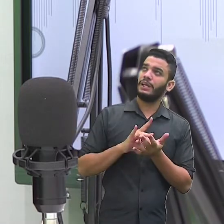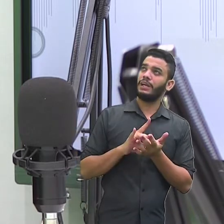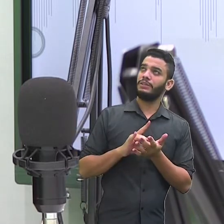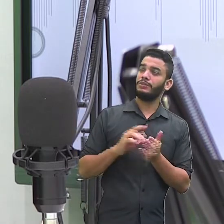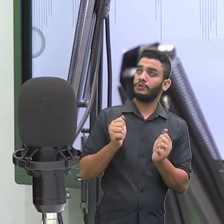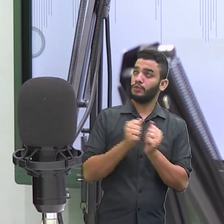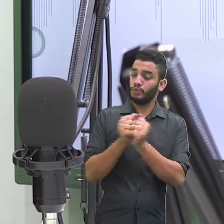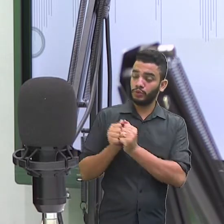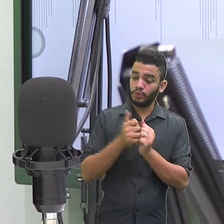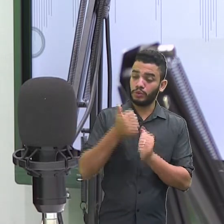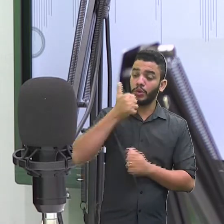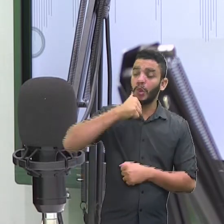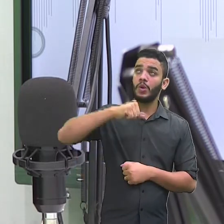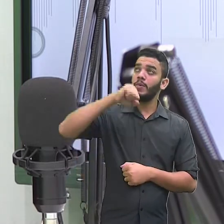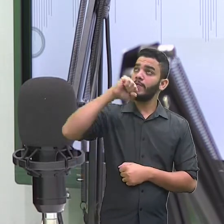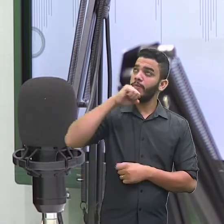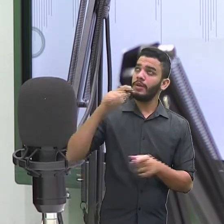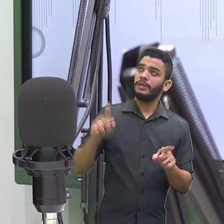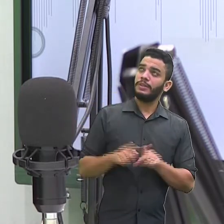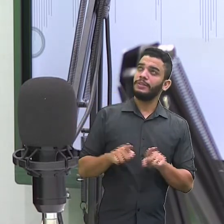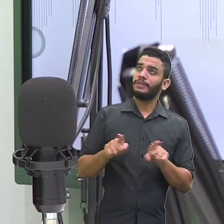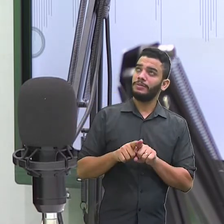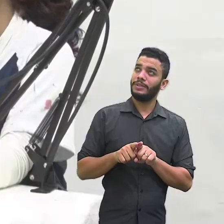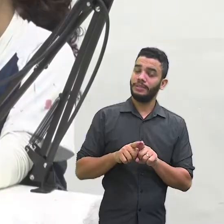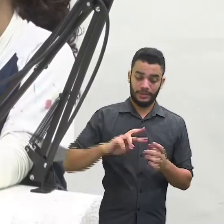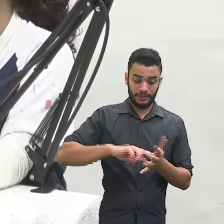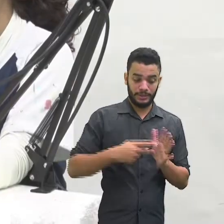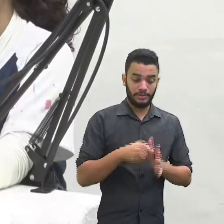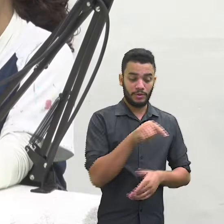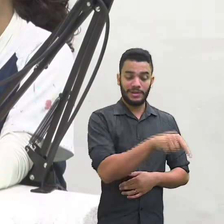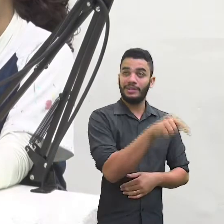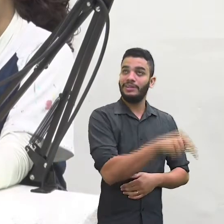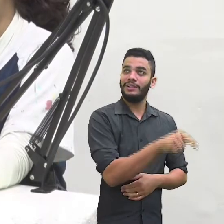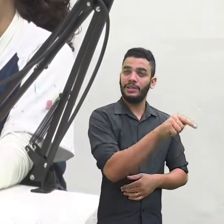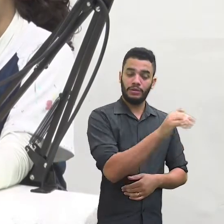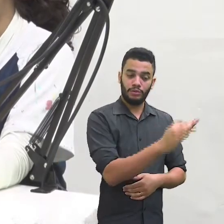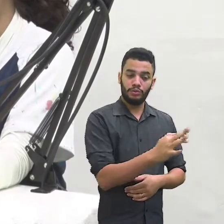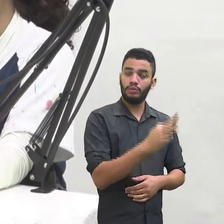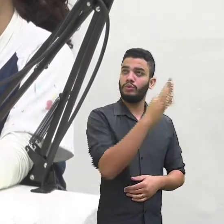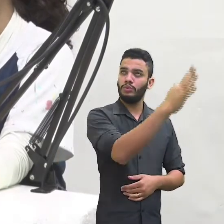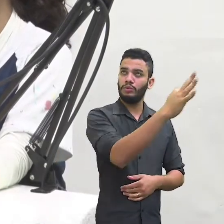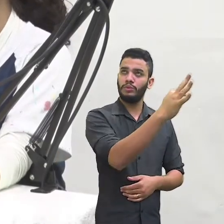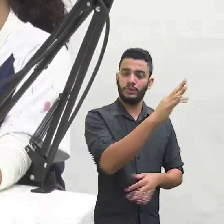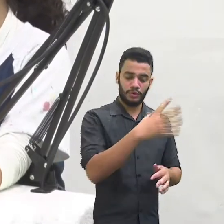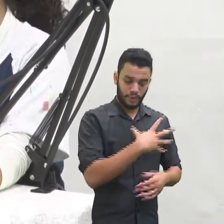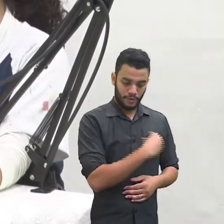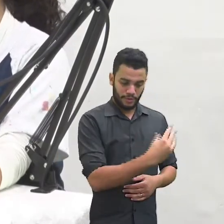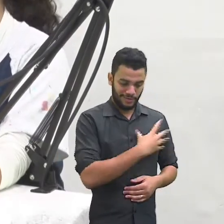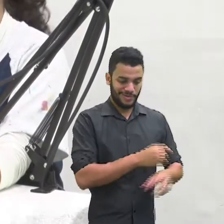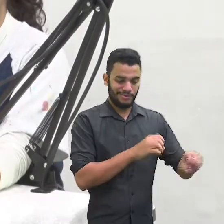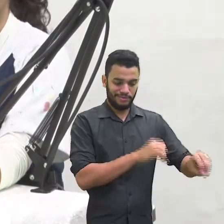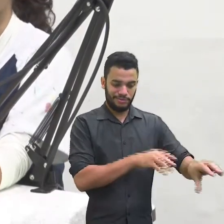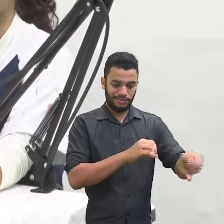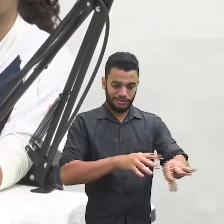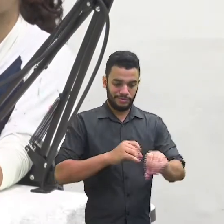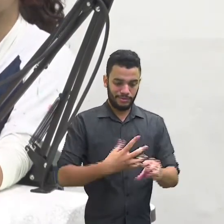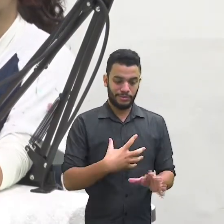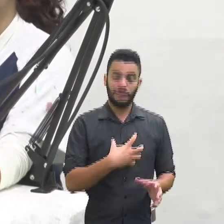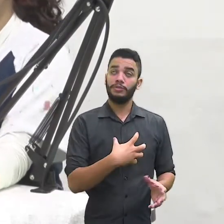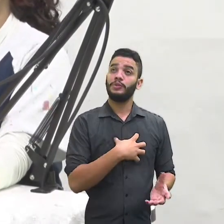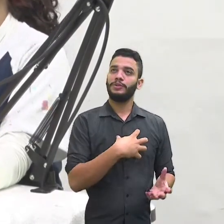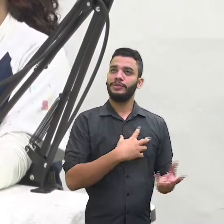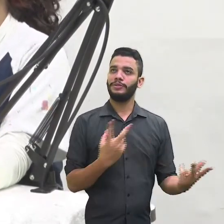seres humanos melhores, consequentemente. Sim, é uma coisa que vários pais pensam em deixar mais bens